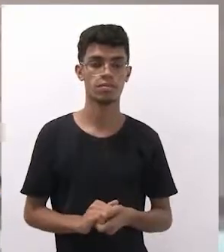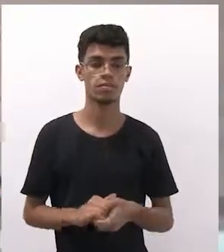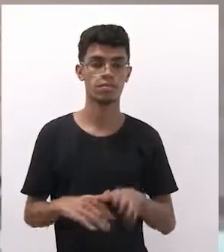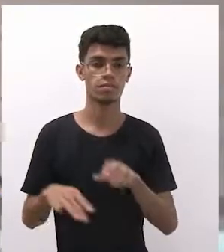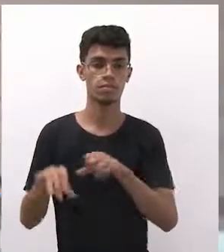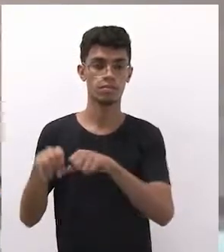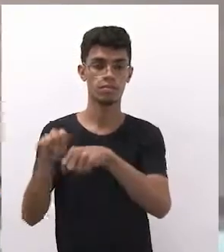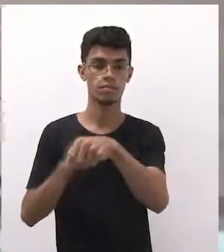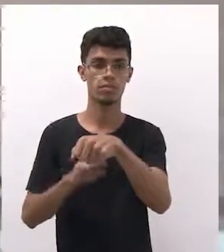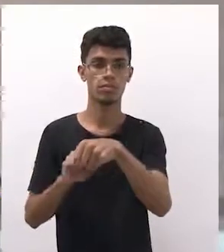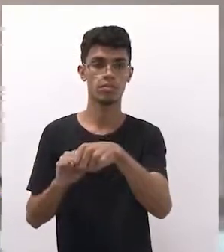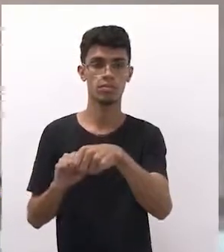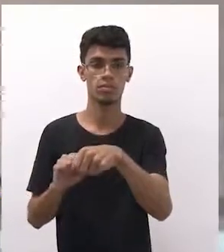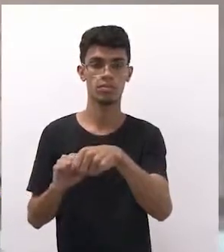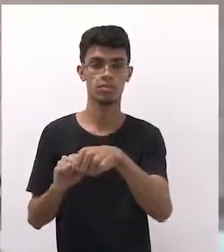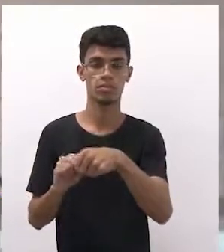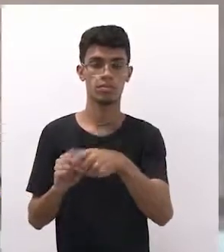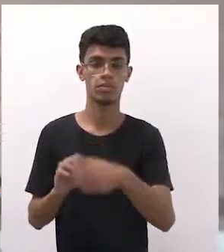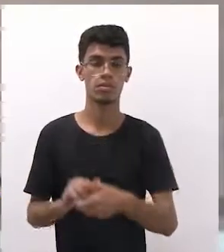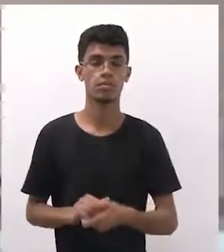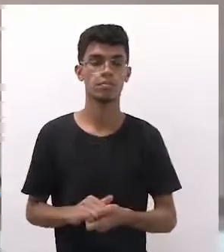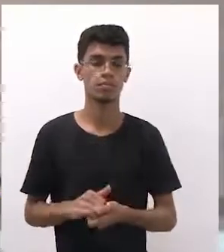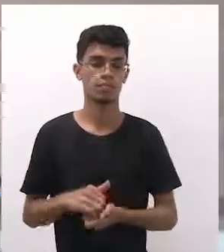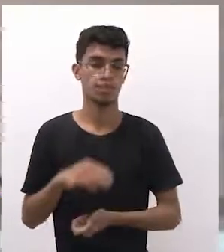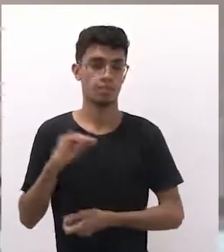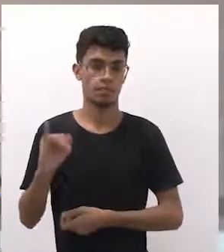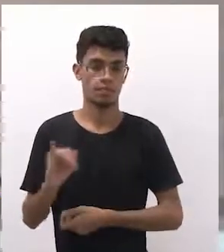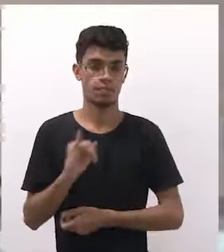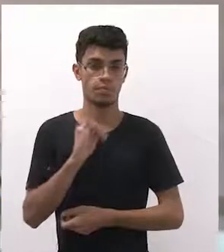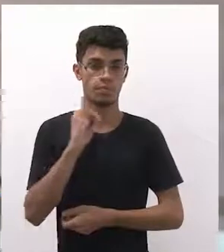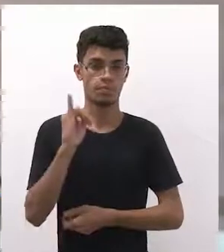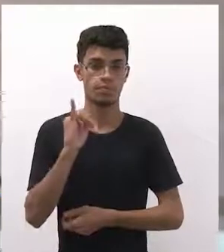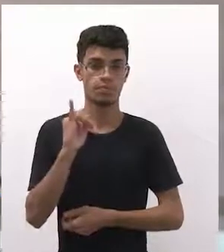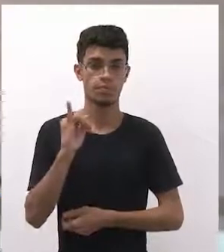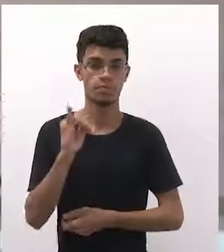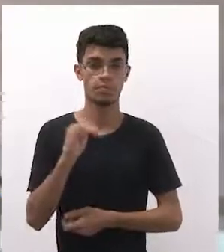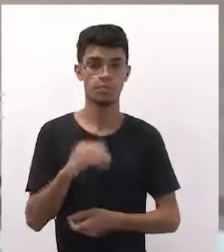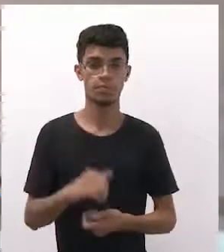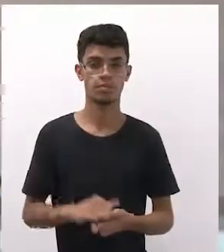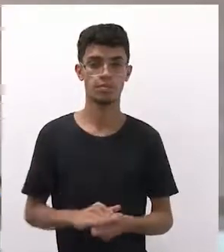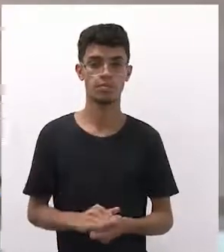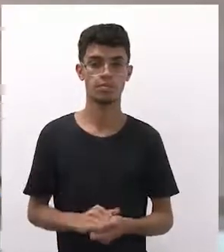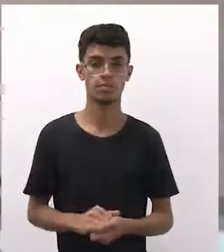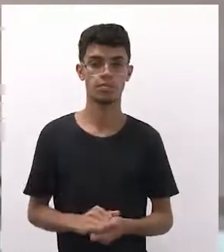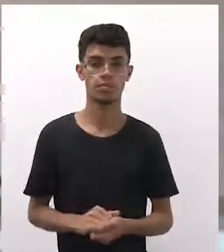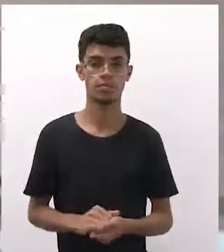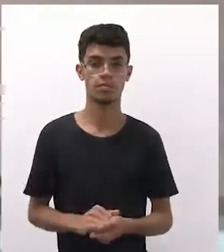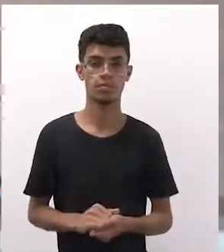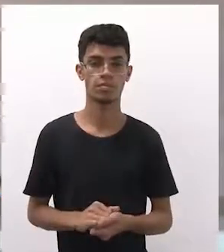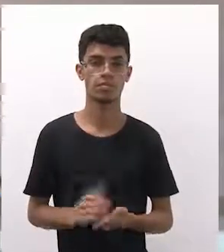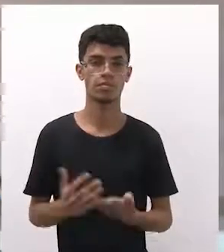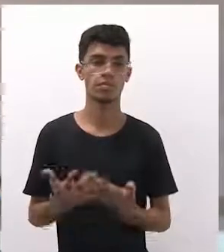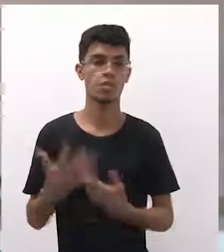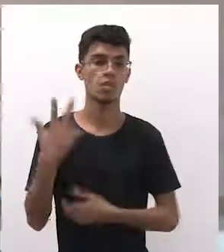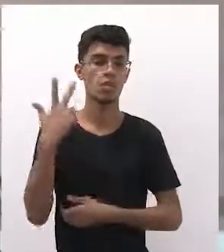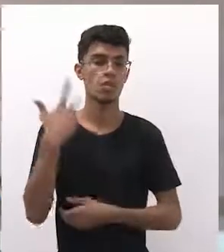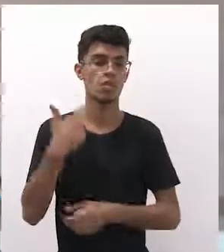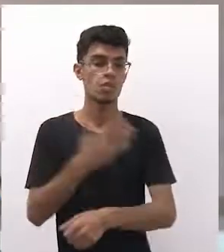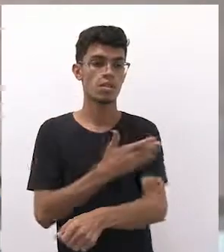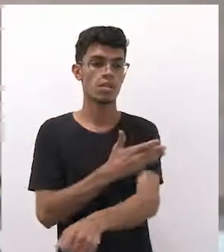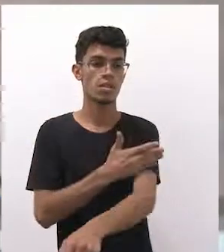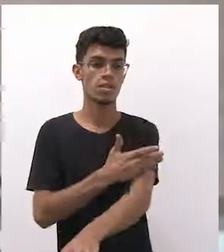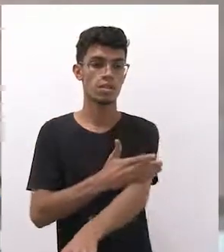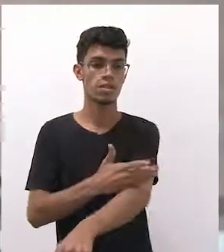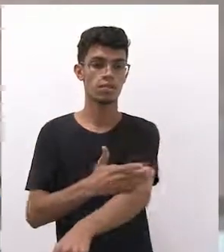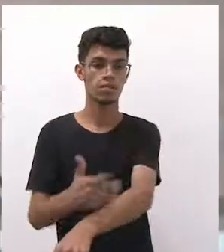são interessantes para a gente desnaturalizar. Já vi que a Tânia já me deu um minuto. Para a gente desnaturalizar o que acontece na